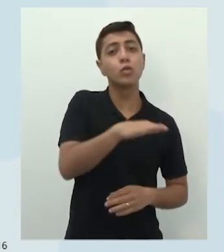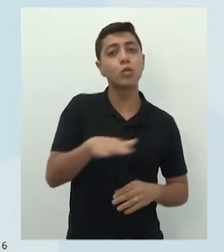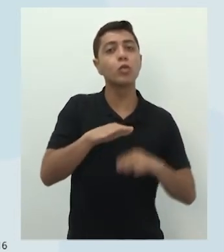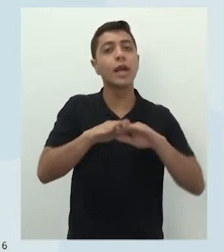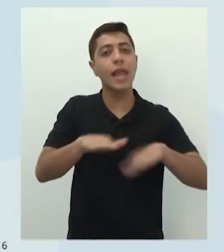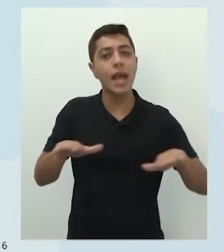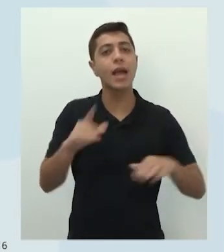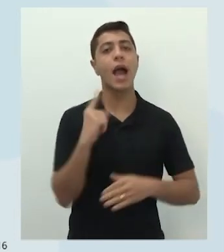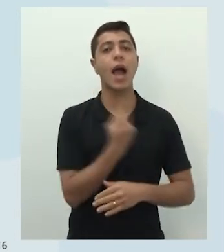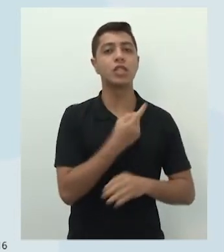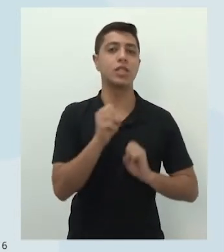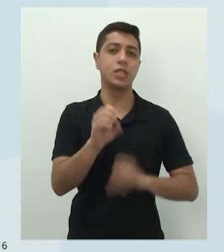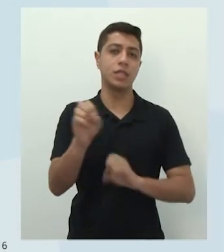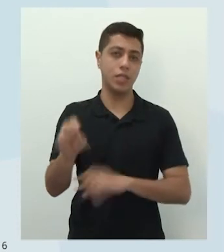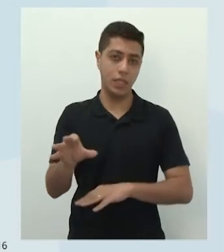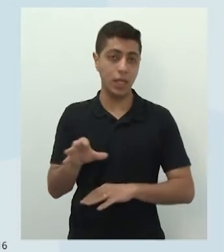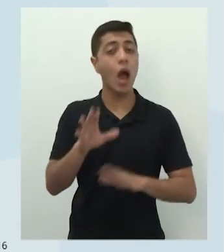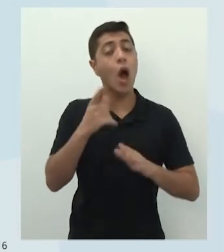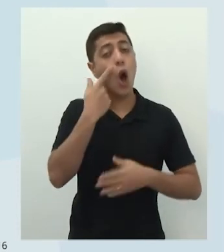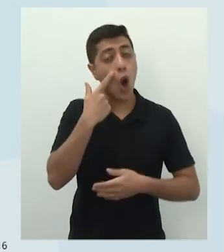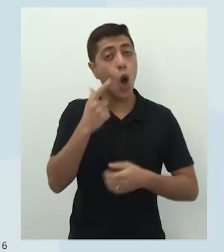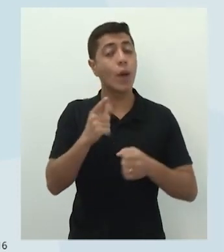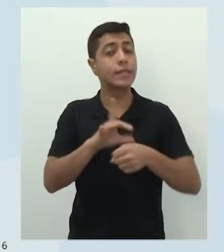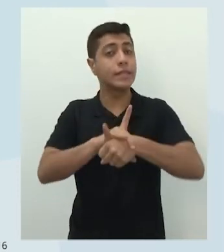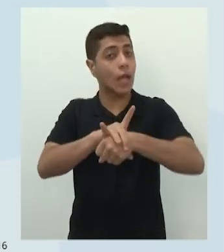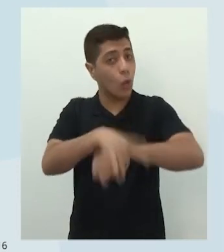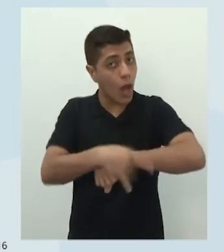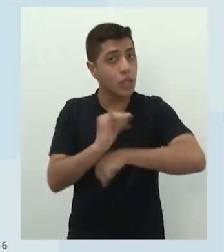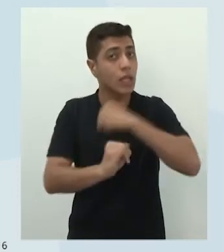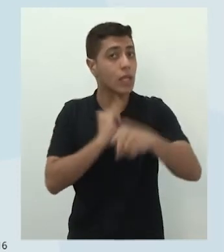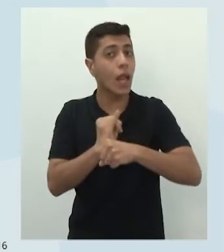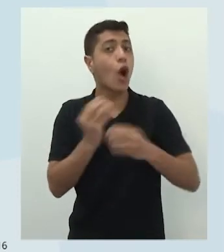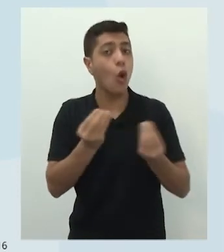coloca aberto o teu perfil, nós temos quase